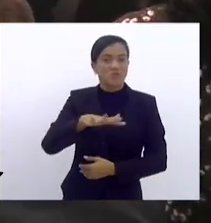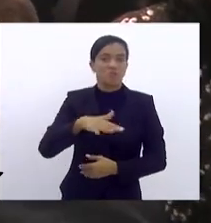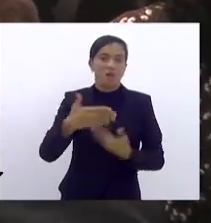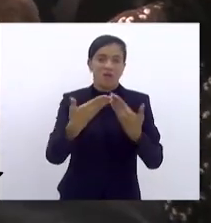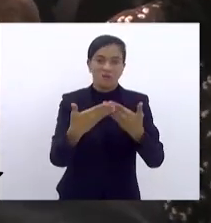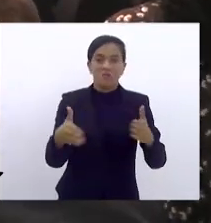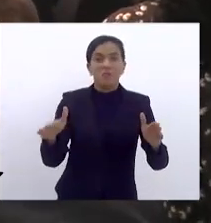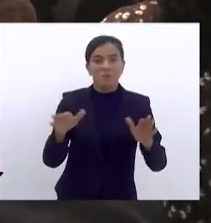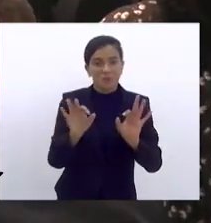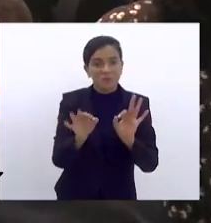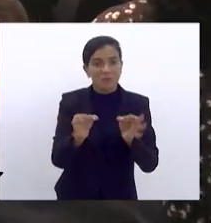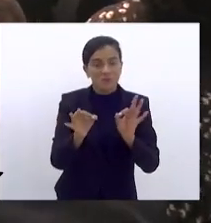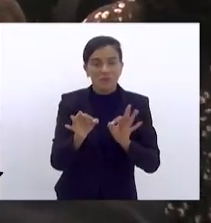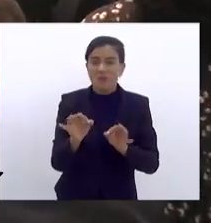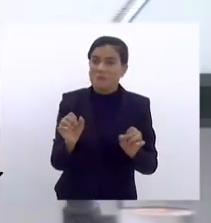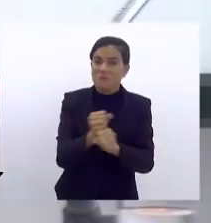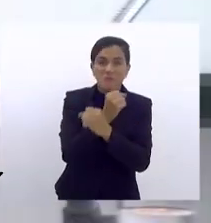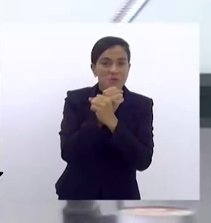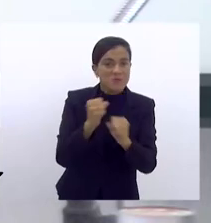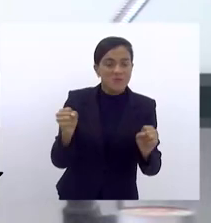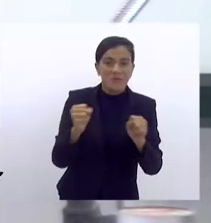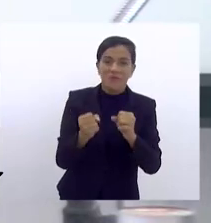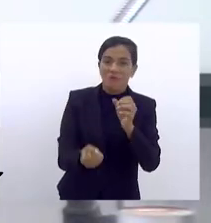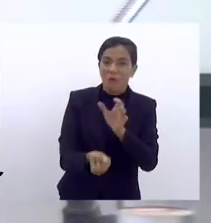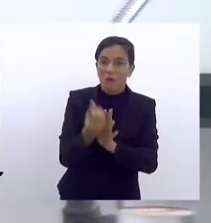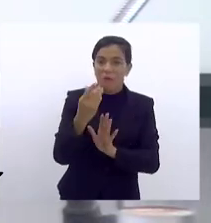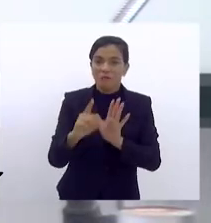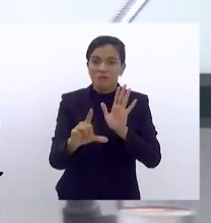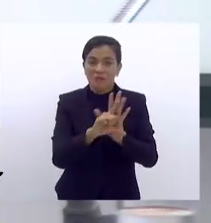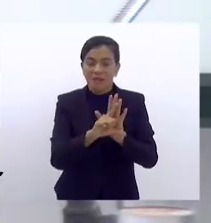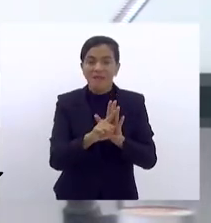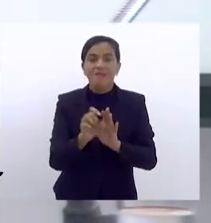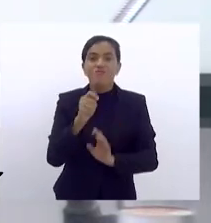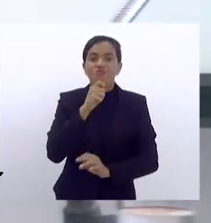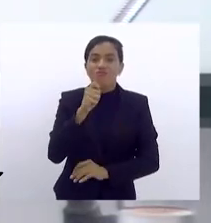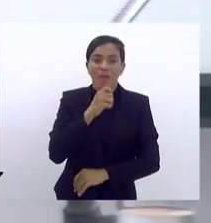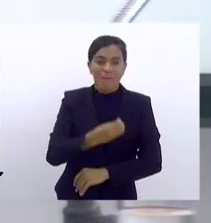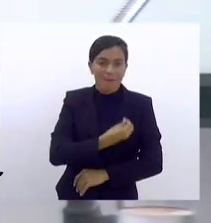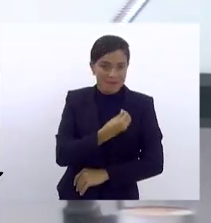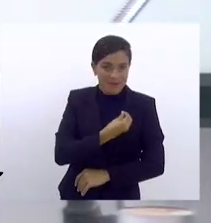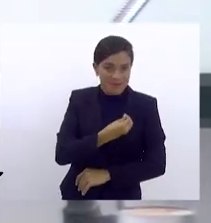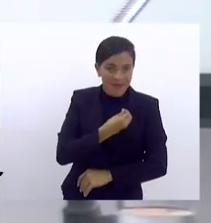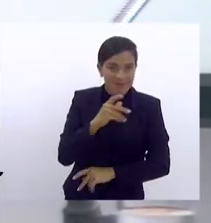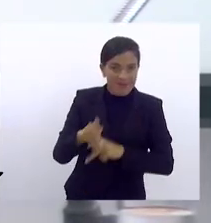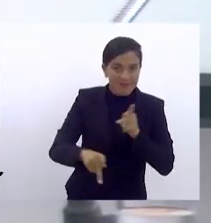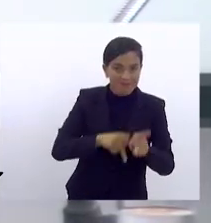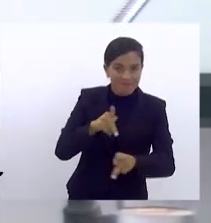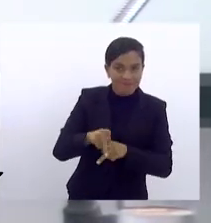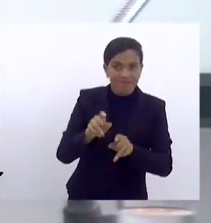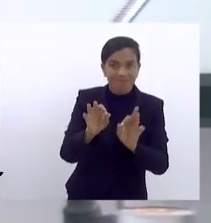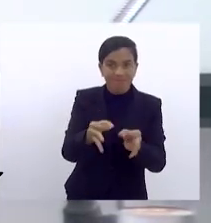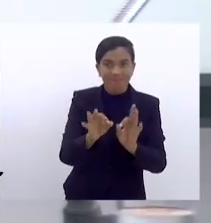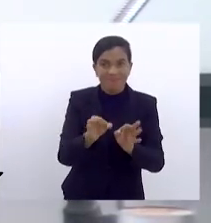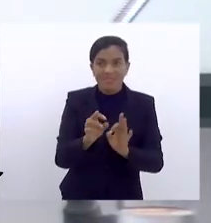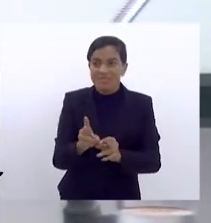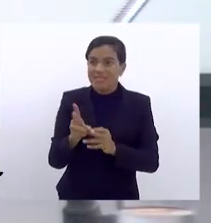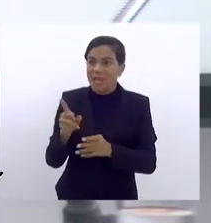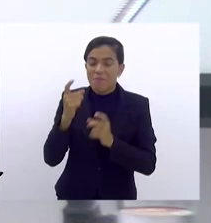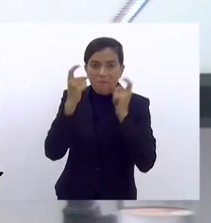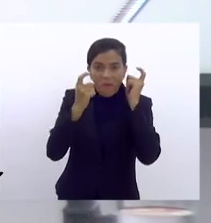a gente não pode construir nenhuma política pública sem eles mas devemos construir com eles então todas as audiências têm percebido que vossa excelência sempre chama